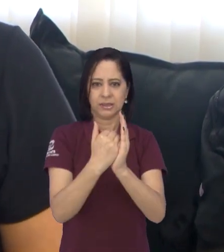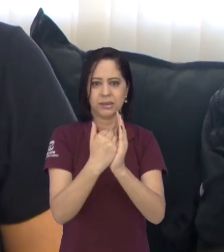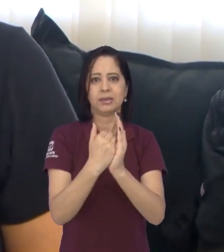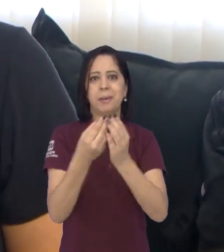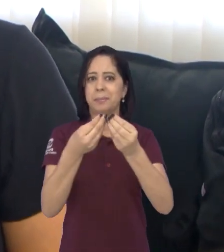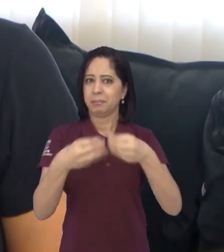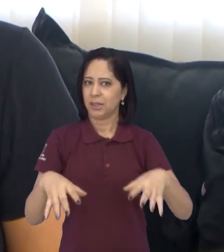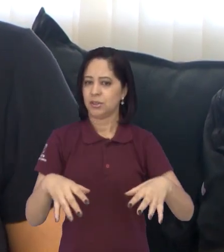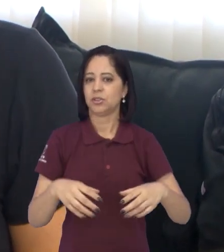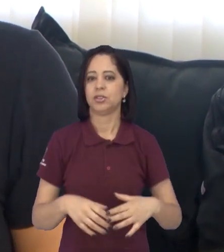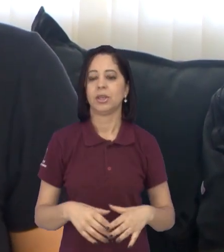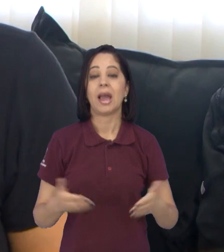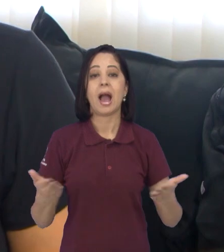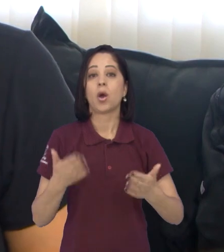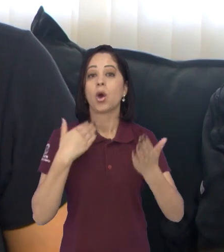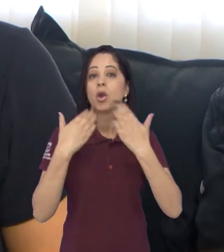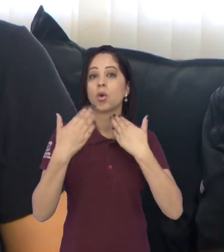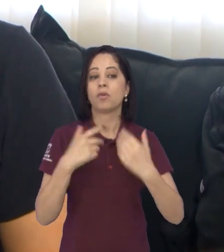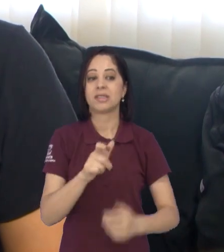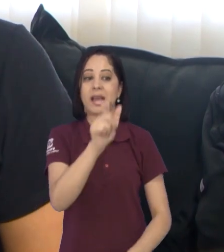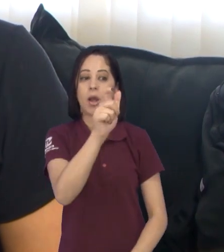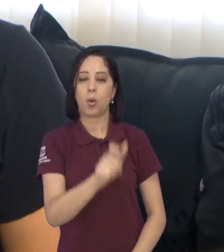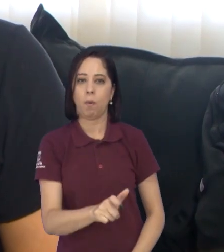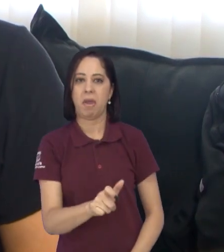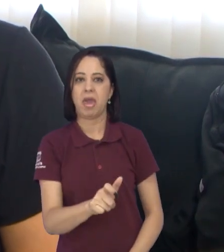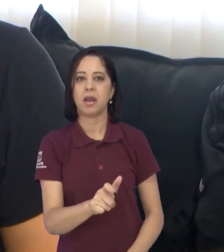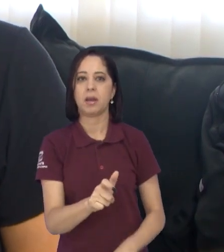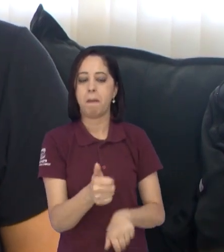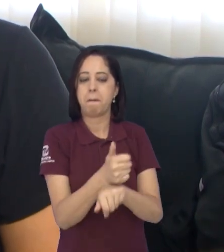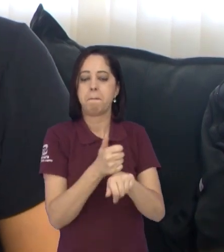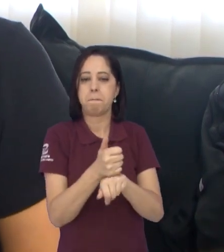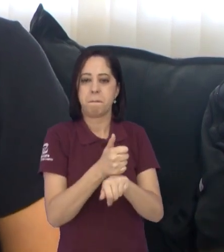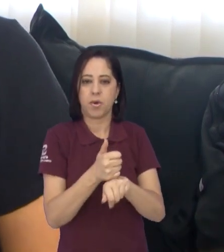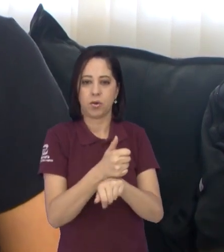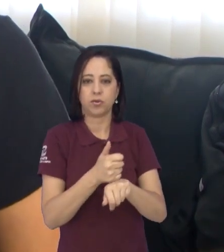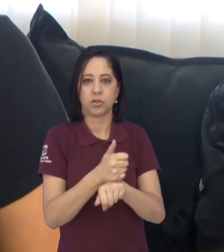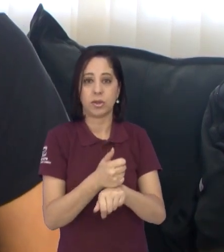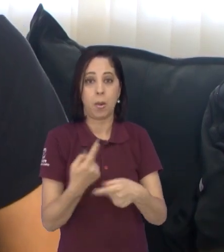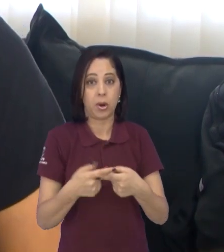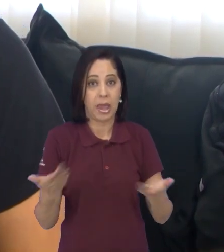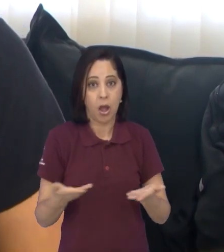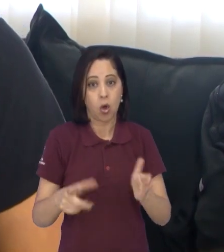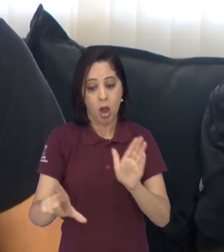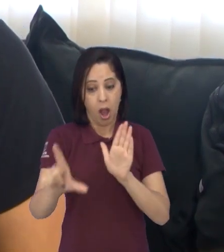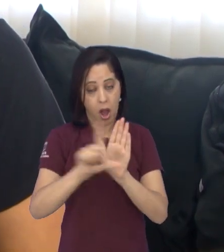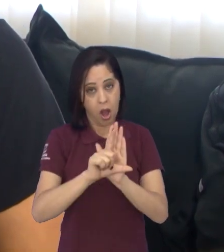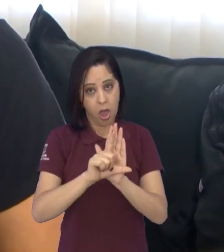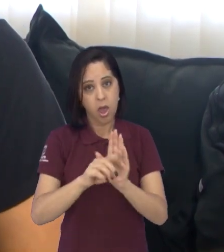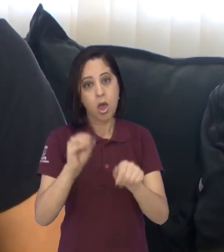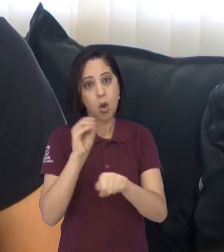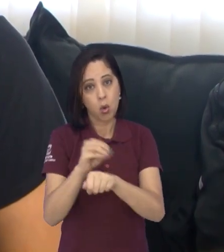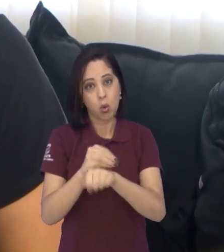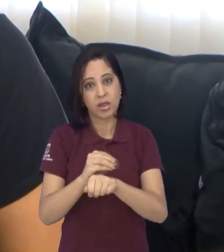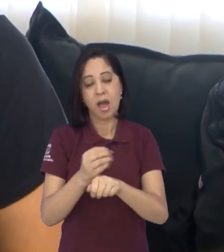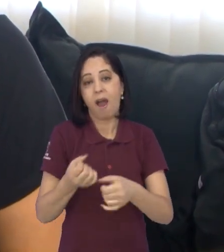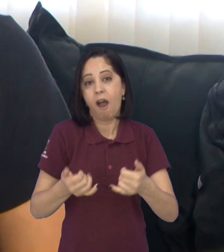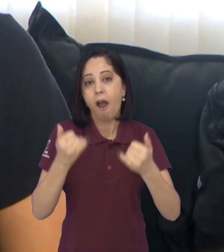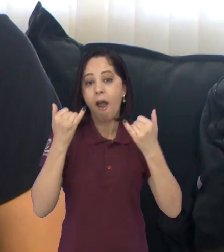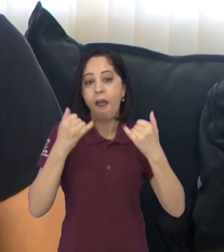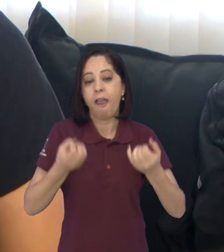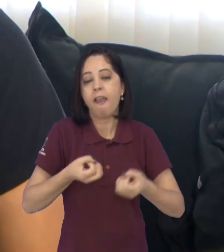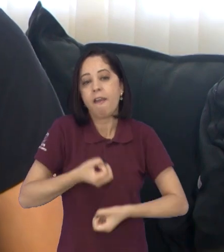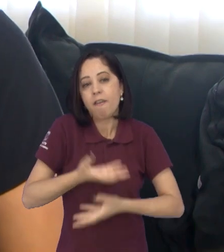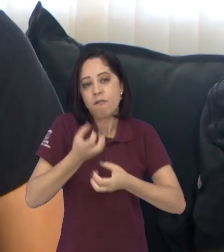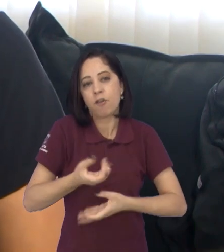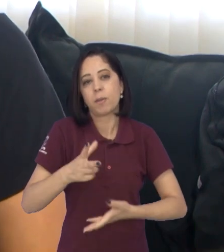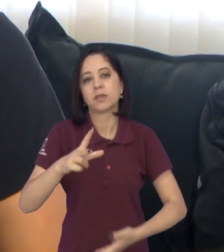conversar com uma pessoa especialista nisso, viu? Principalmente, porque agora a gente tem a Lei de Proteção de Dados, que é a